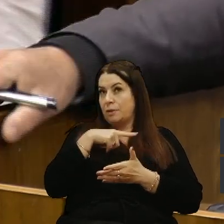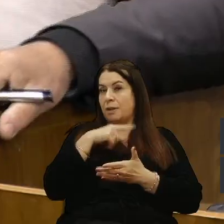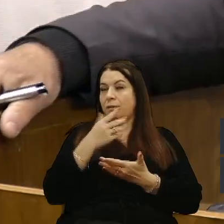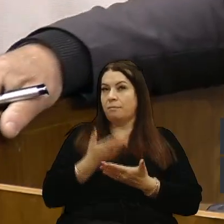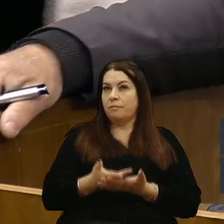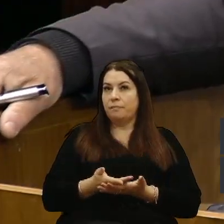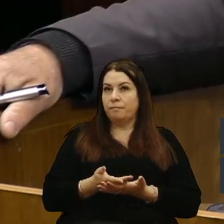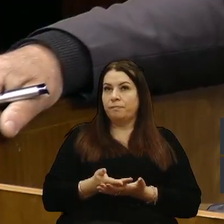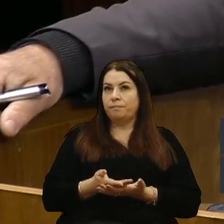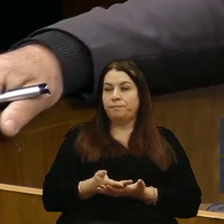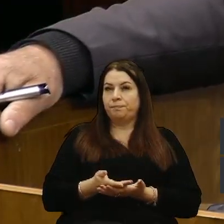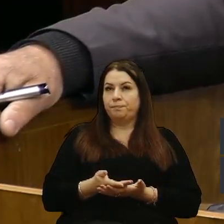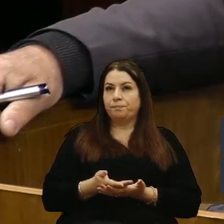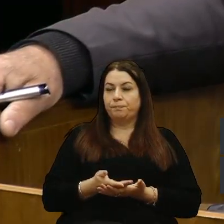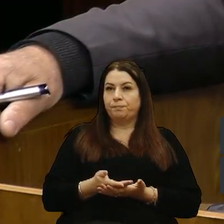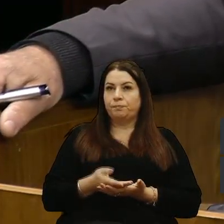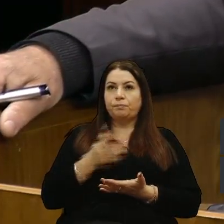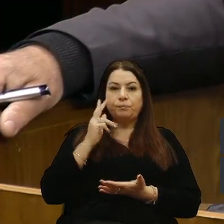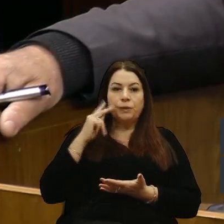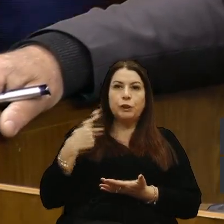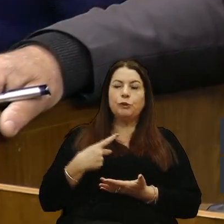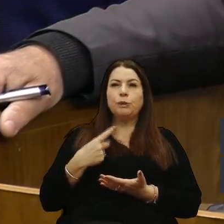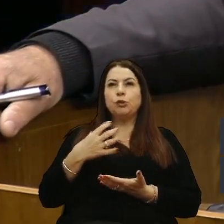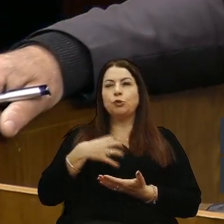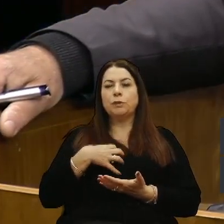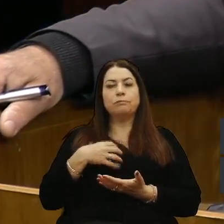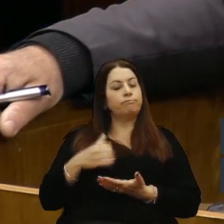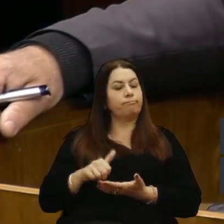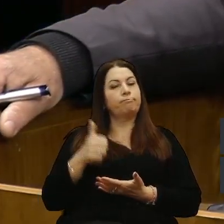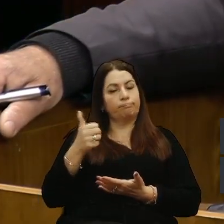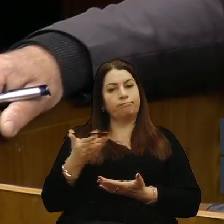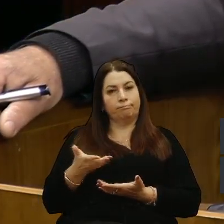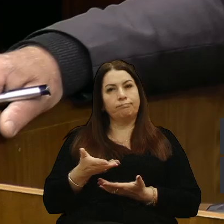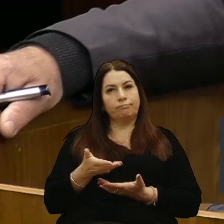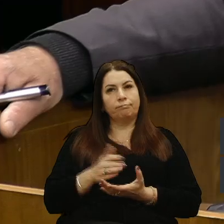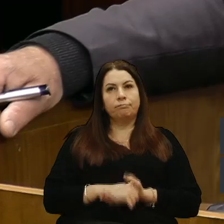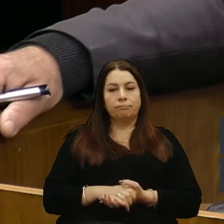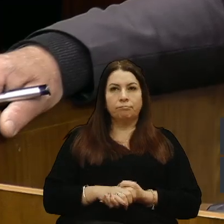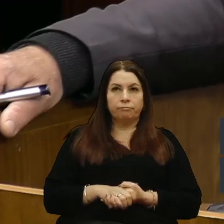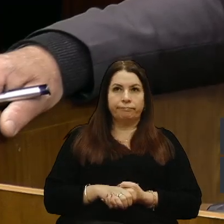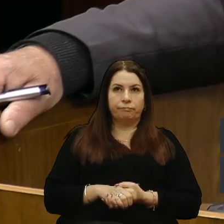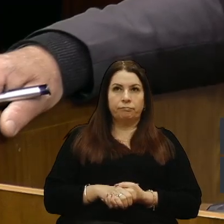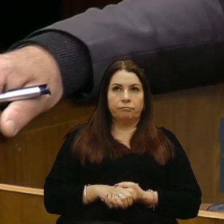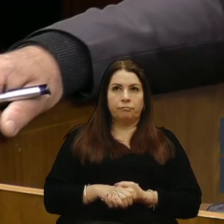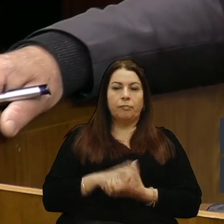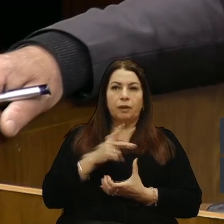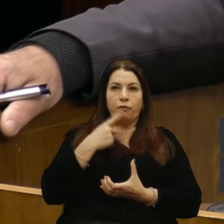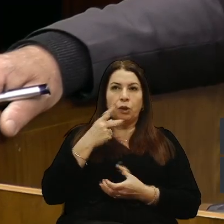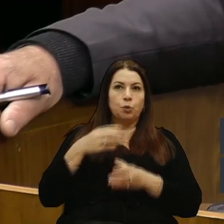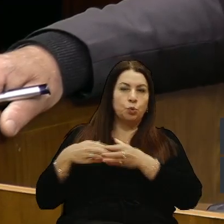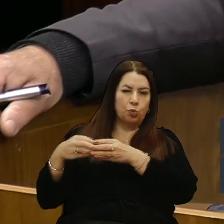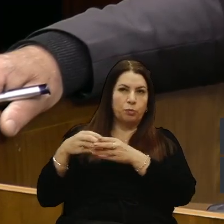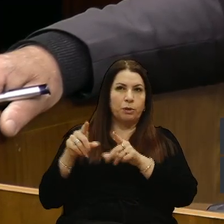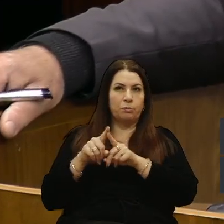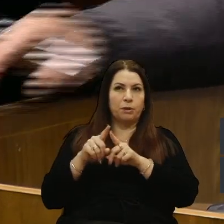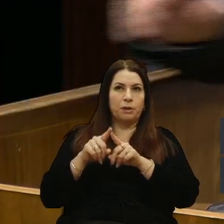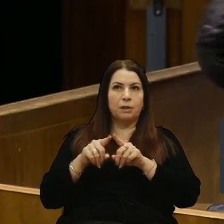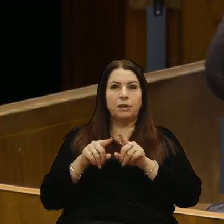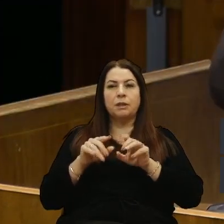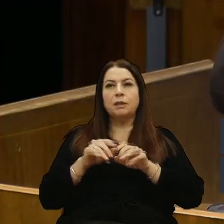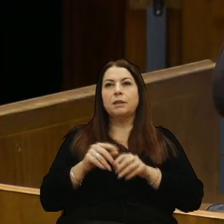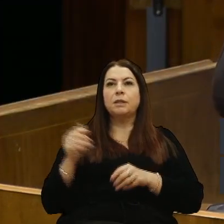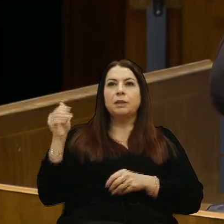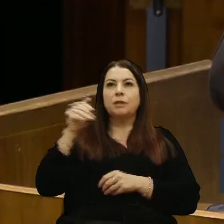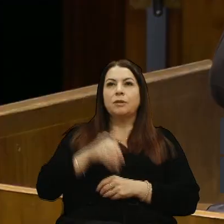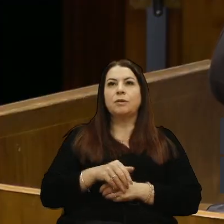sendo reconhecida de uma forma muito melhor. E falando em turismo, quero repercutir aqui a vinda